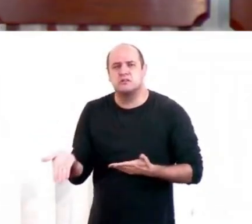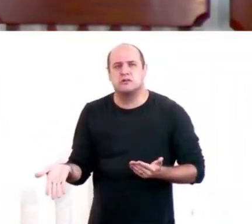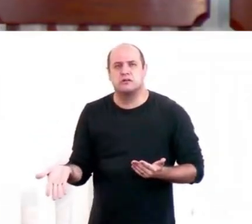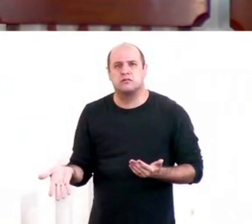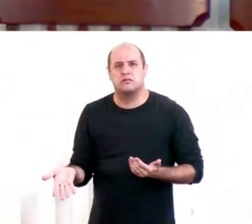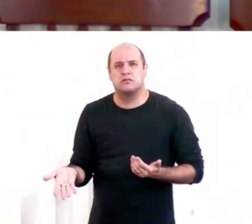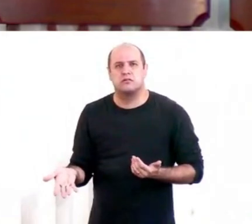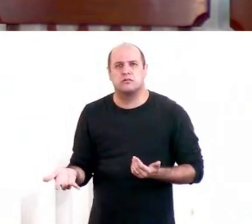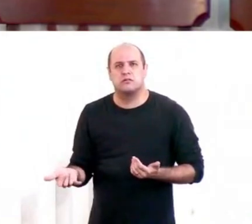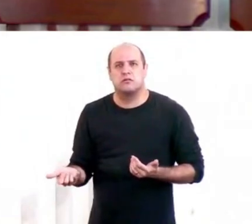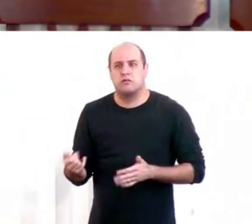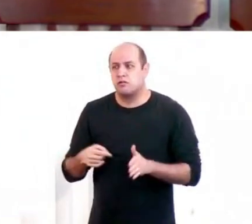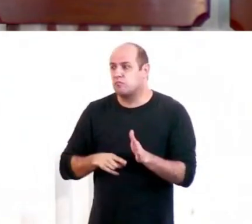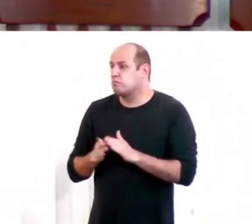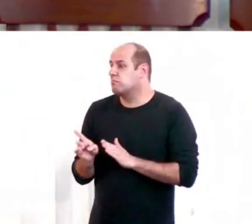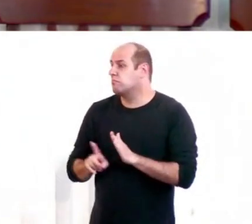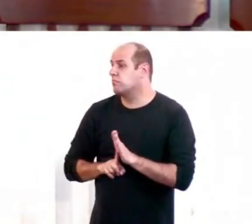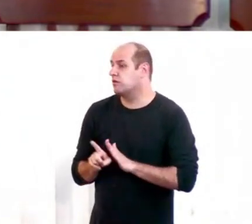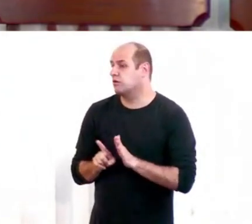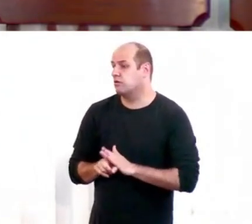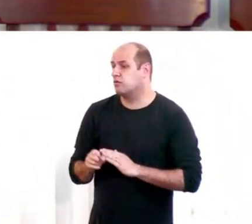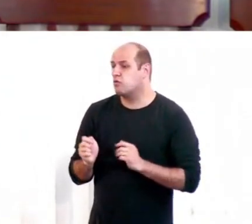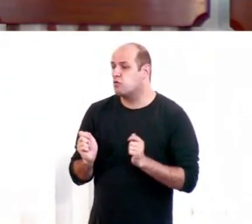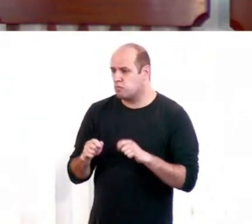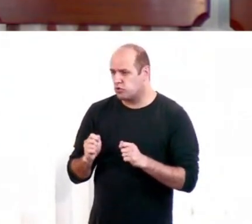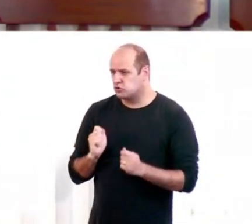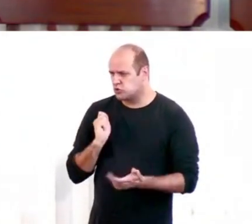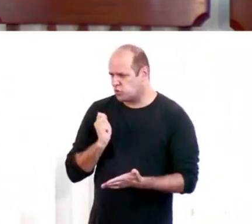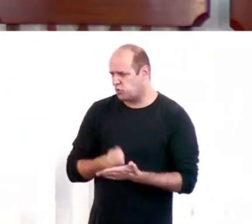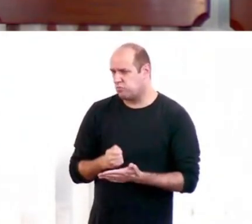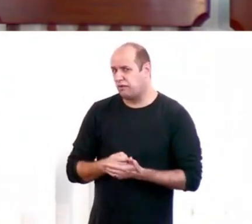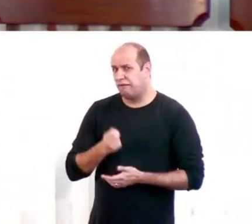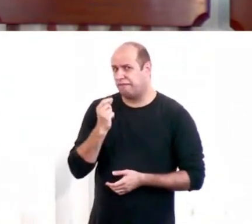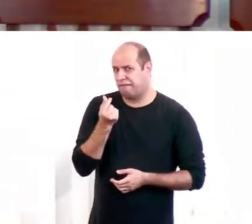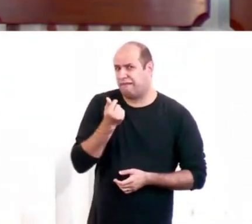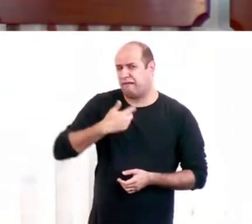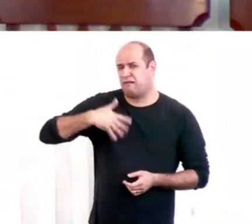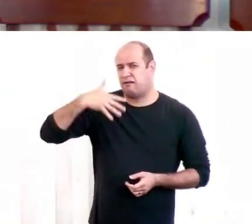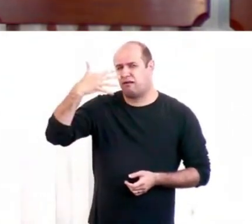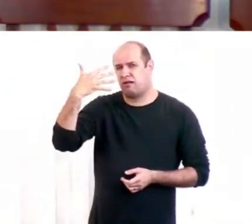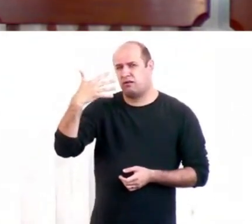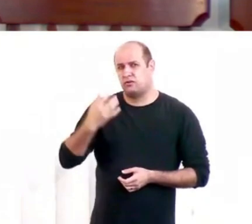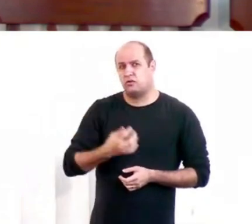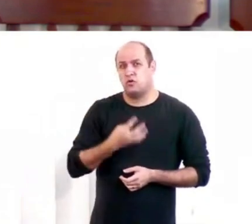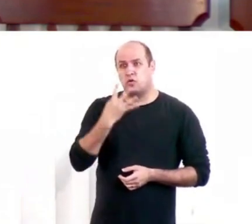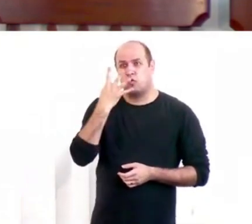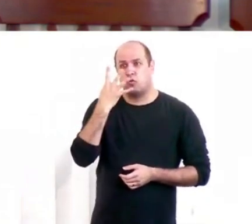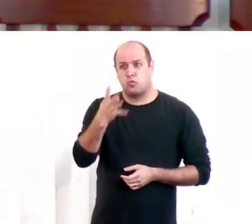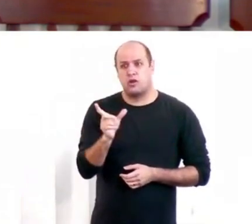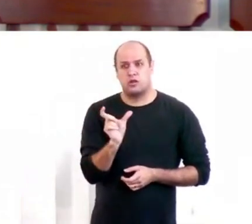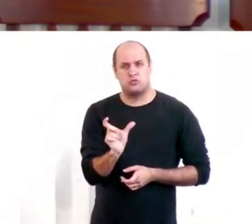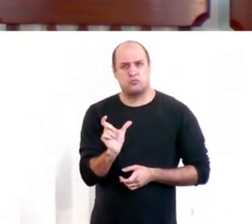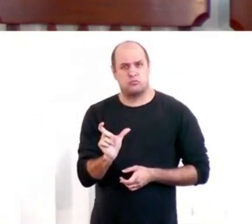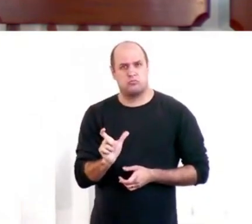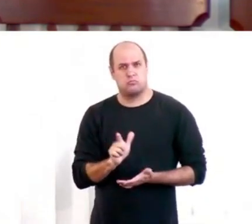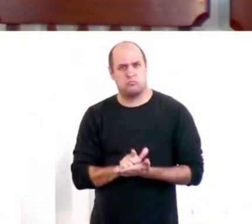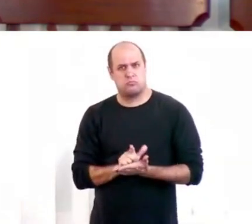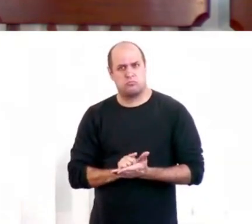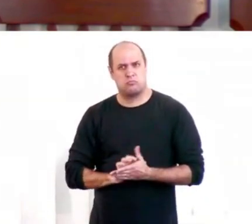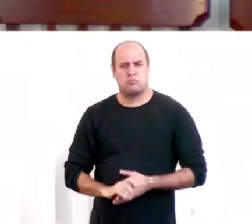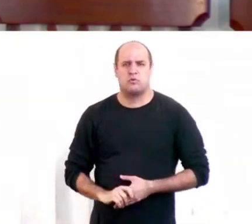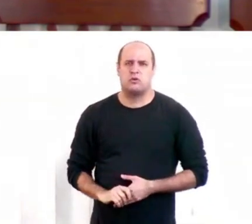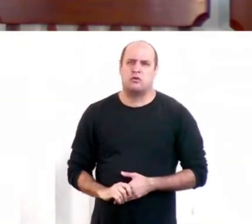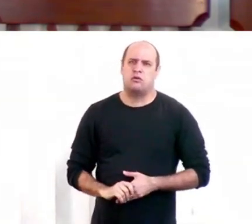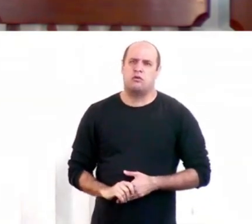pode nos oferecer, comprar para nós, porque é muito caro, 4 camelos? Nós